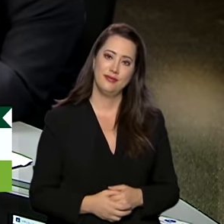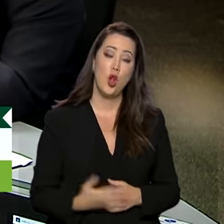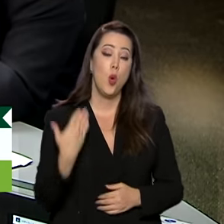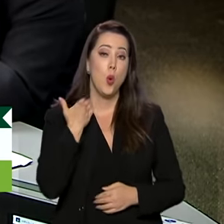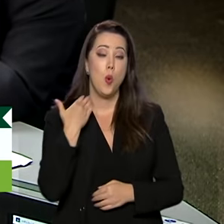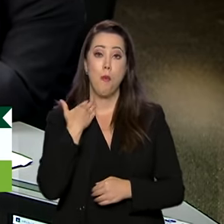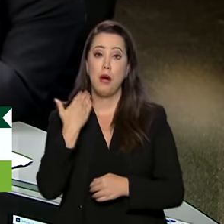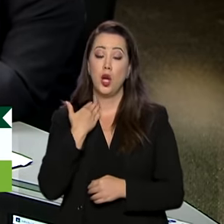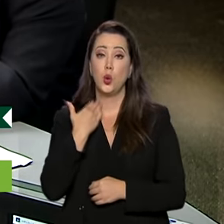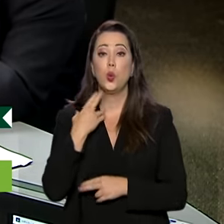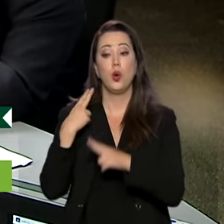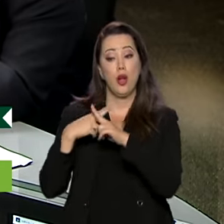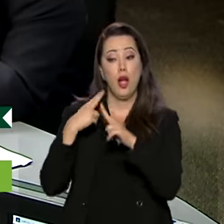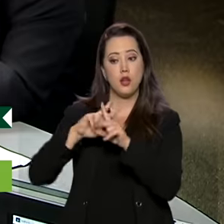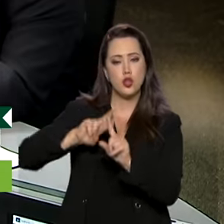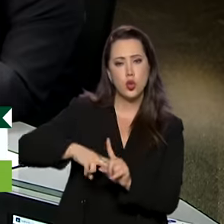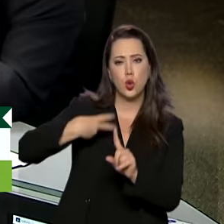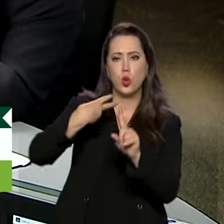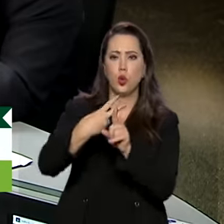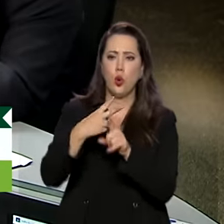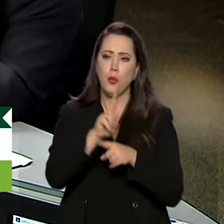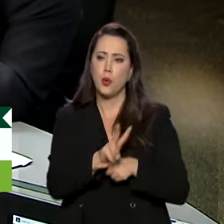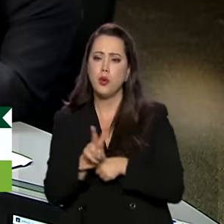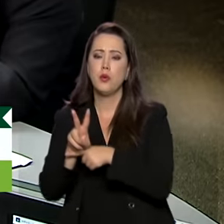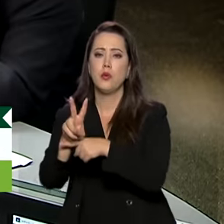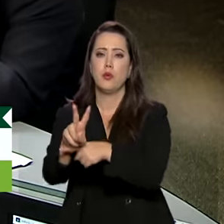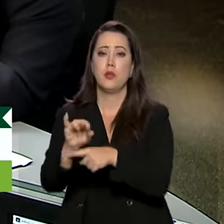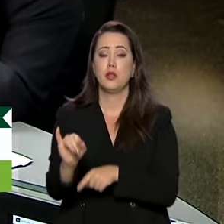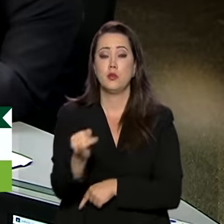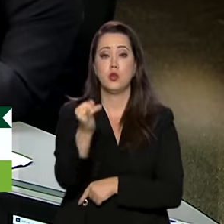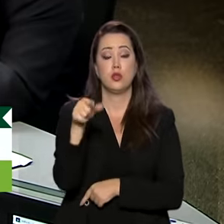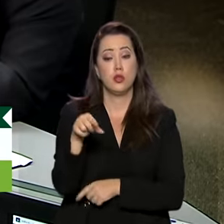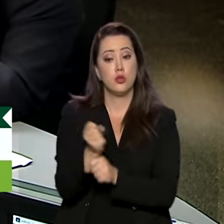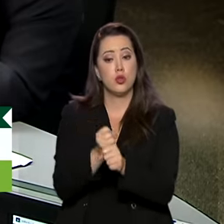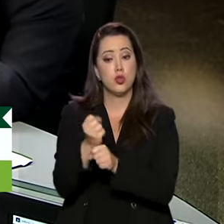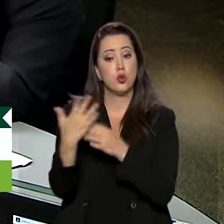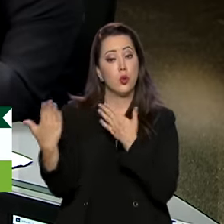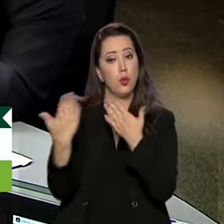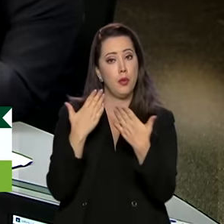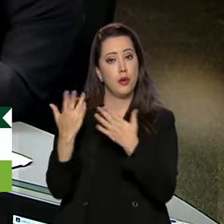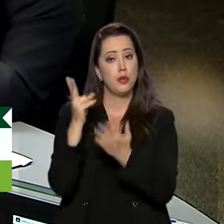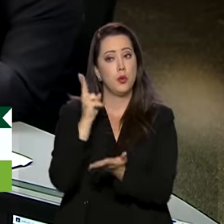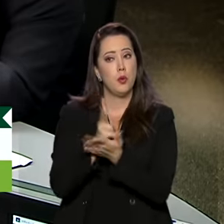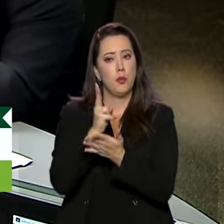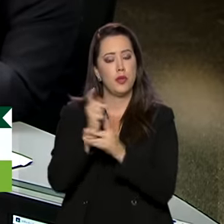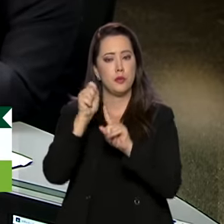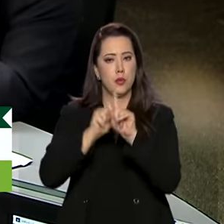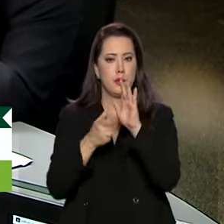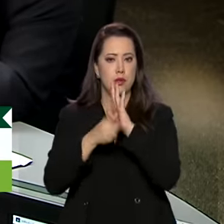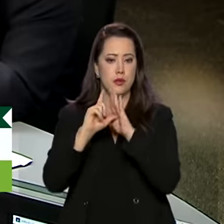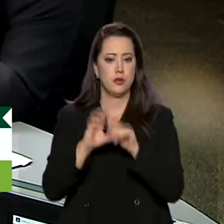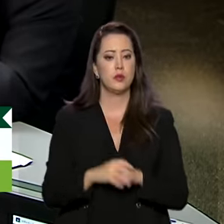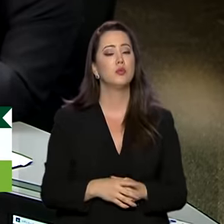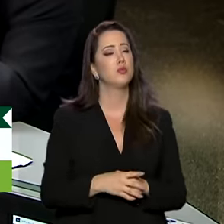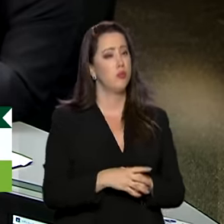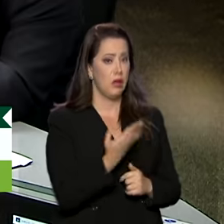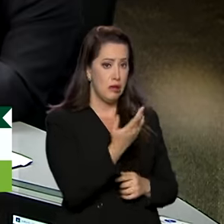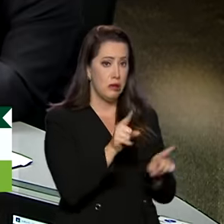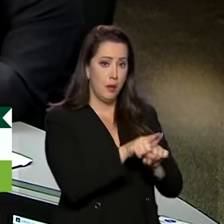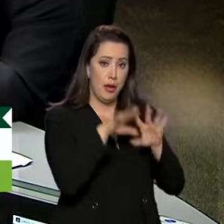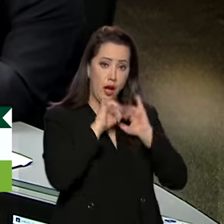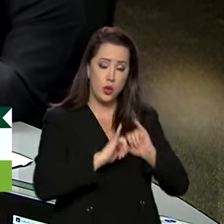Econômica dobrou a concessão de crédito imobiliário Em janeiro deste ano na comparação com o mesmo mês do ano passado